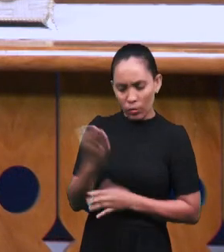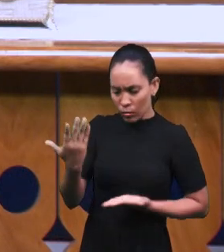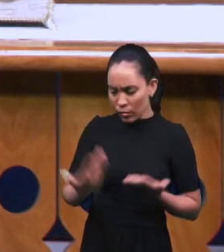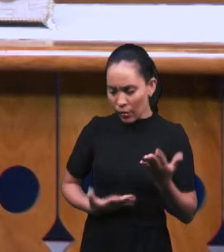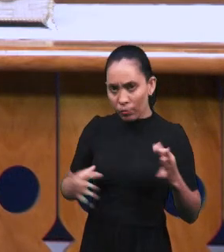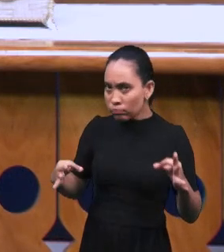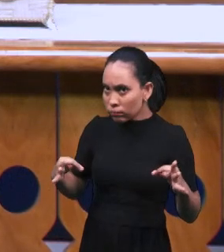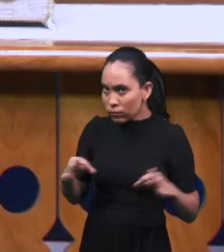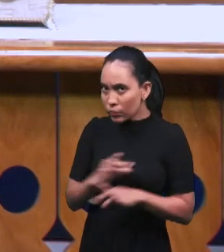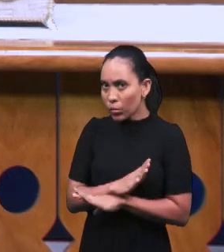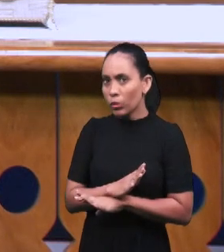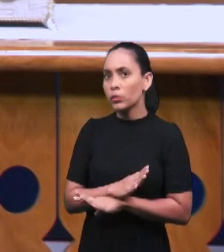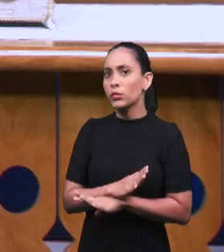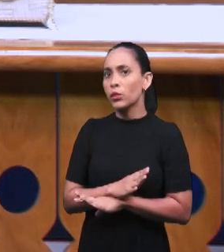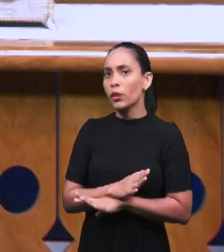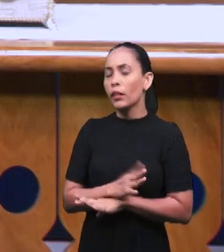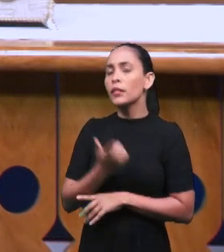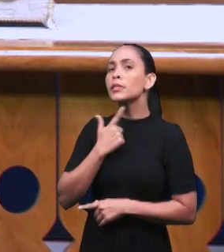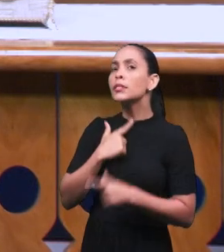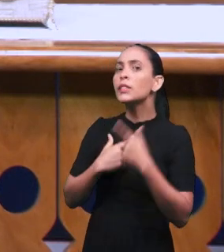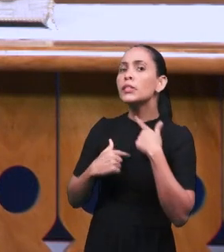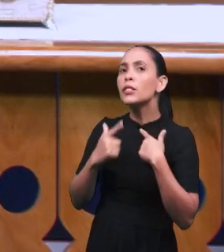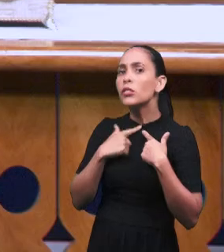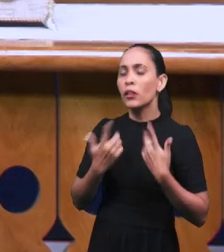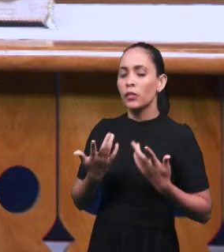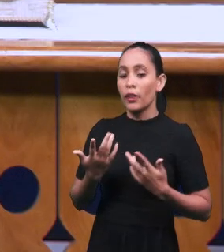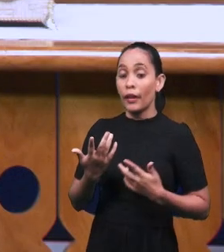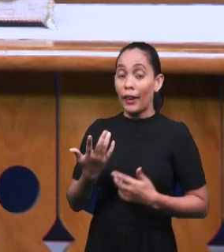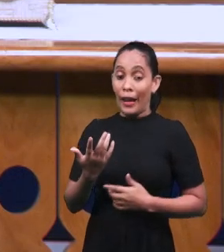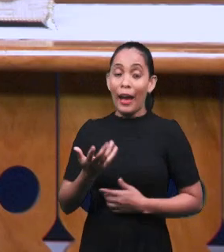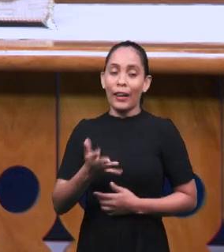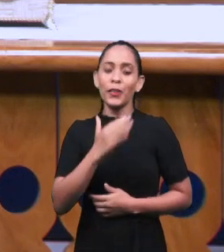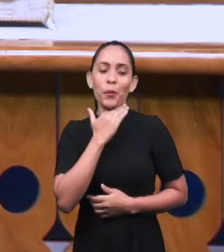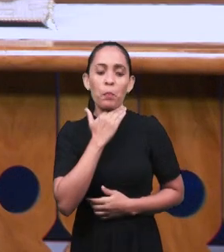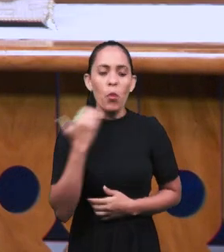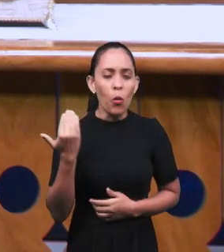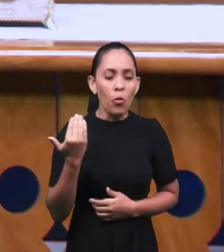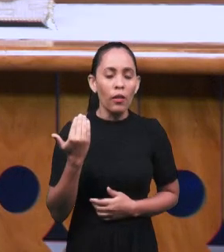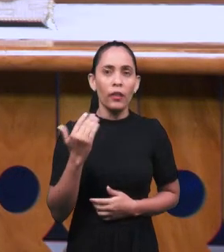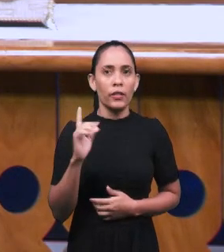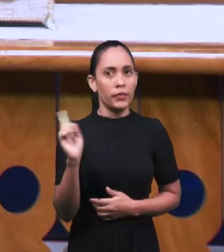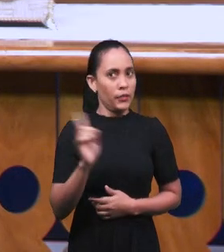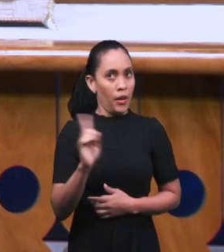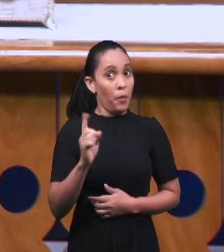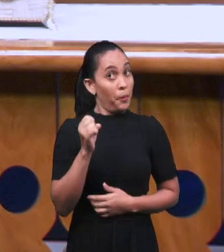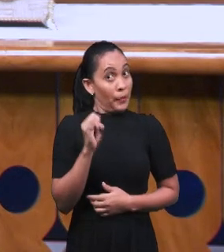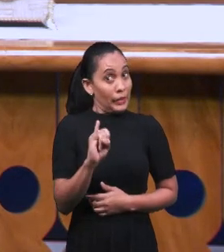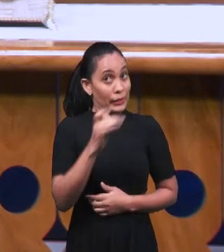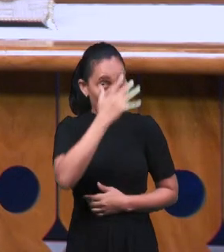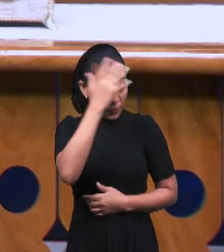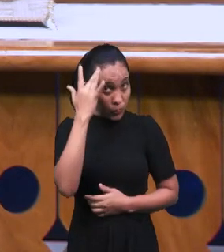ninguém está almejando que alguém morra, mas se alguém, nesse ínterim, morrer,